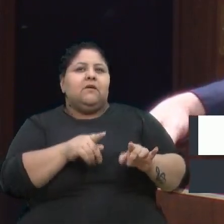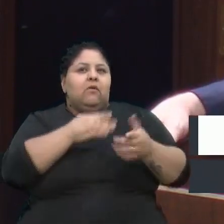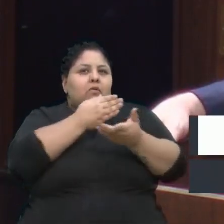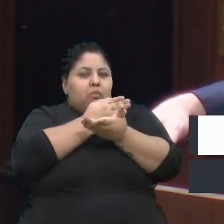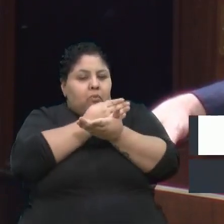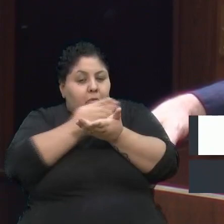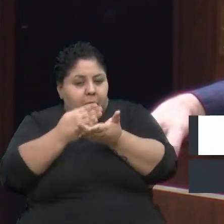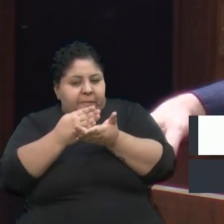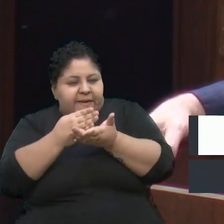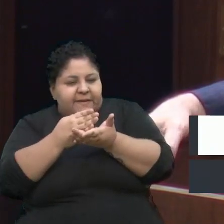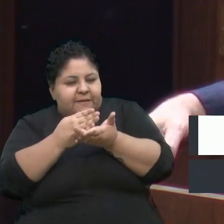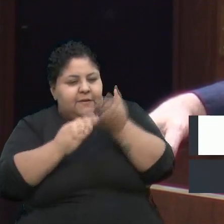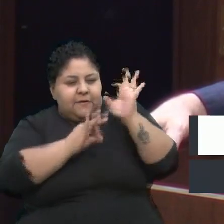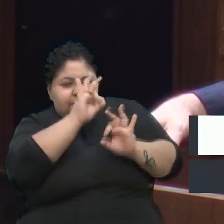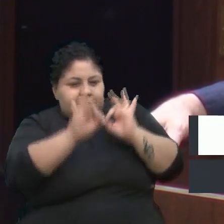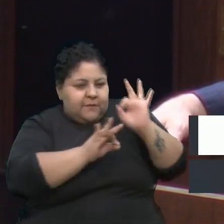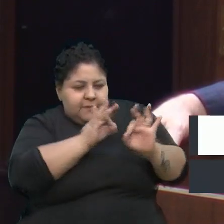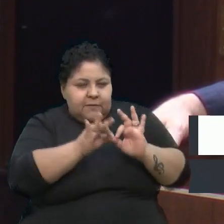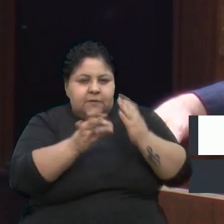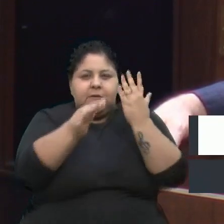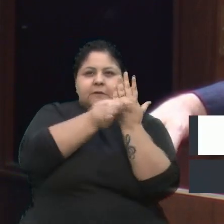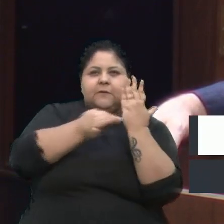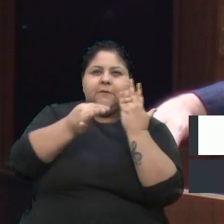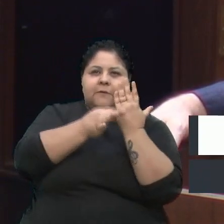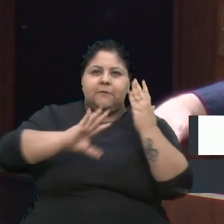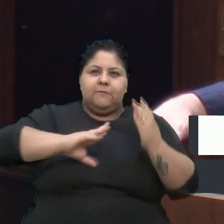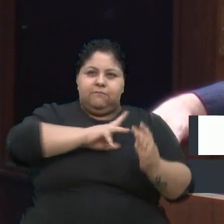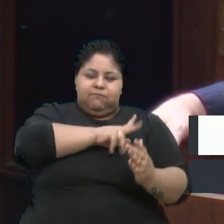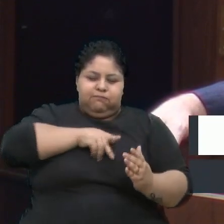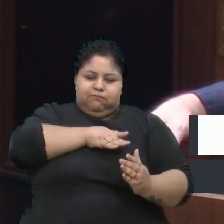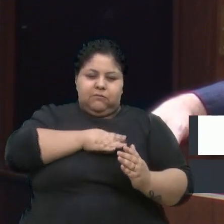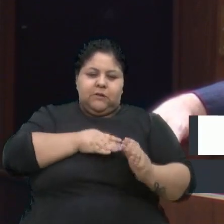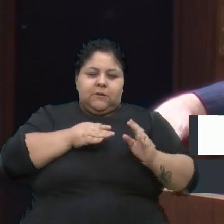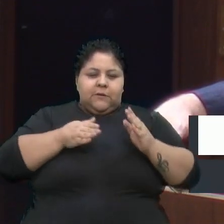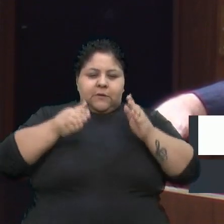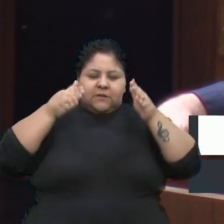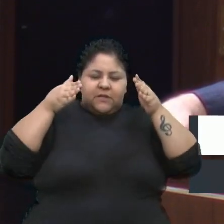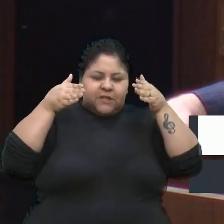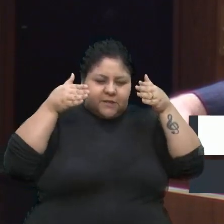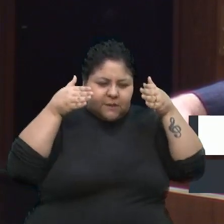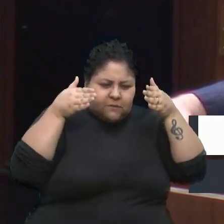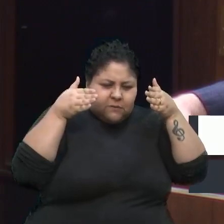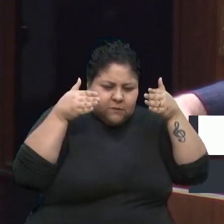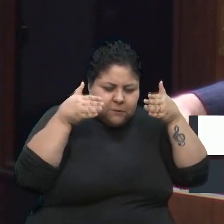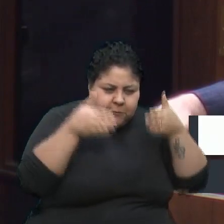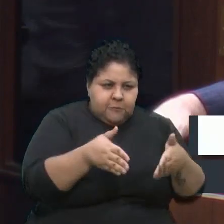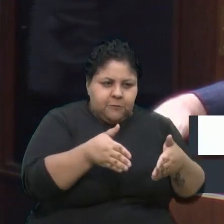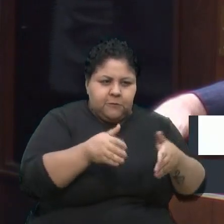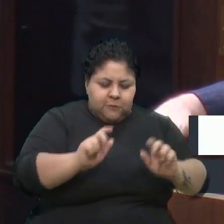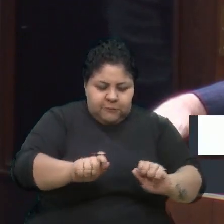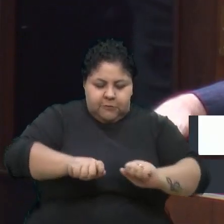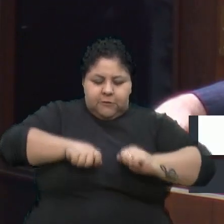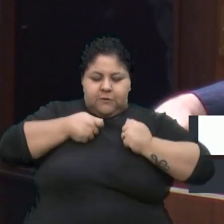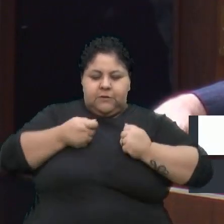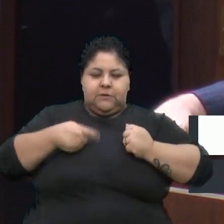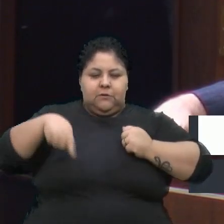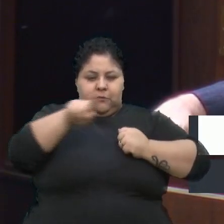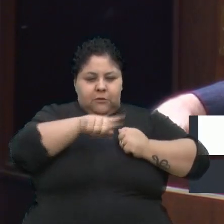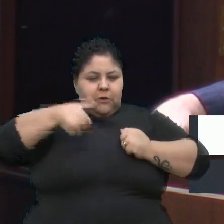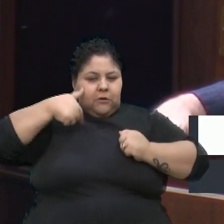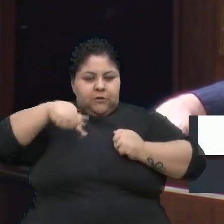Alberto Meneguzzi, presta justa homenagem ao Prata Vieira Shopping, por contribuir para o desenvolvimento